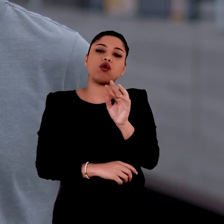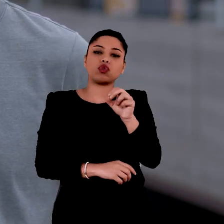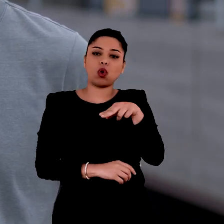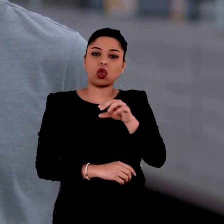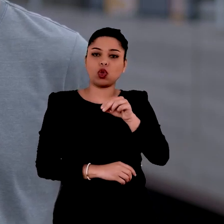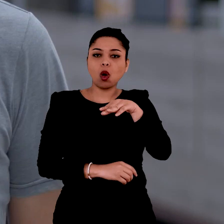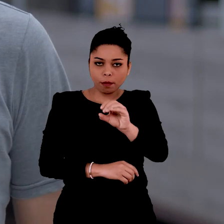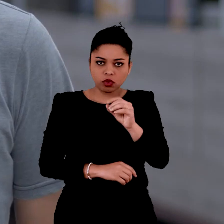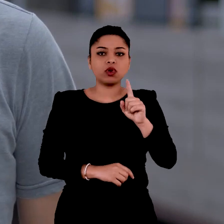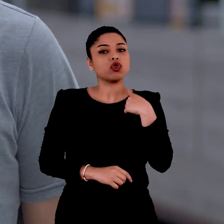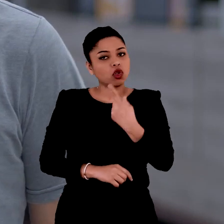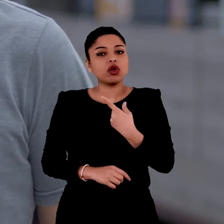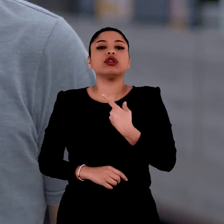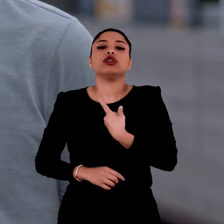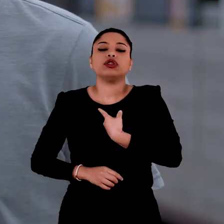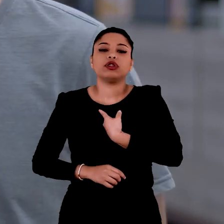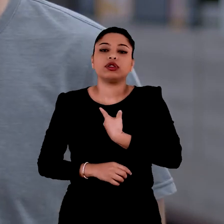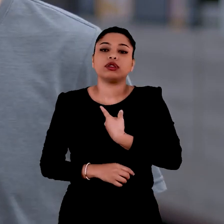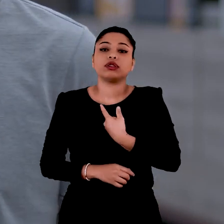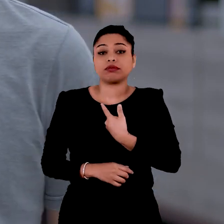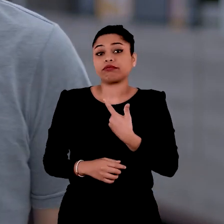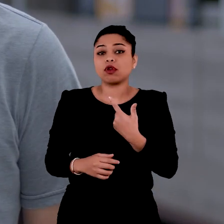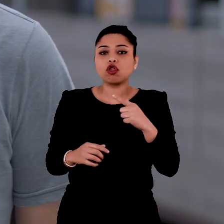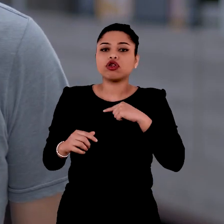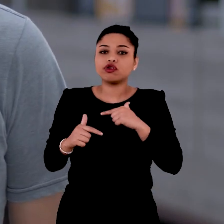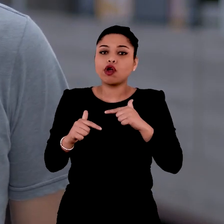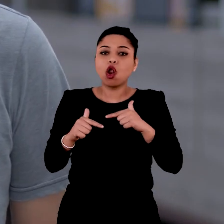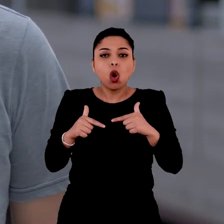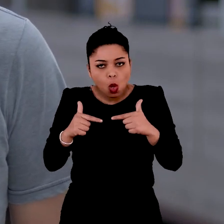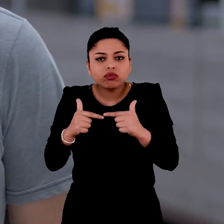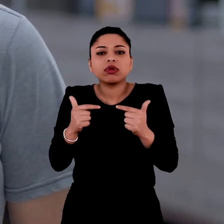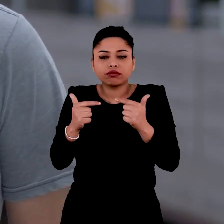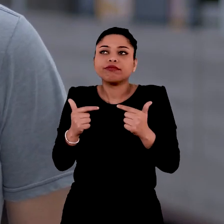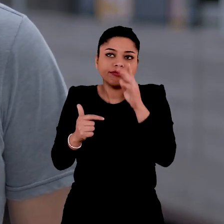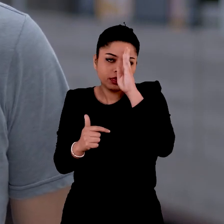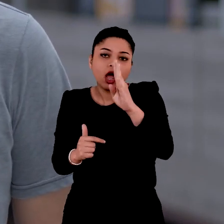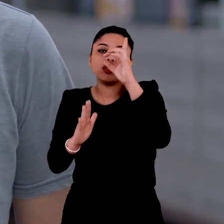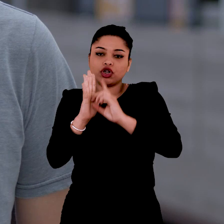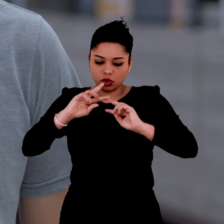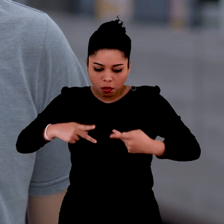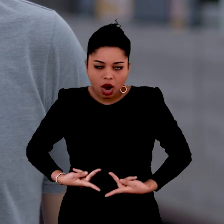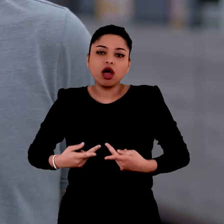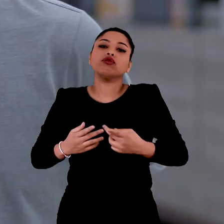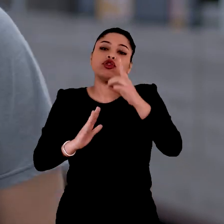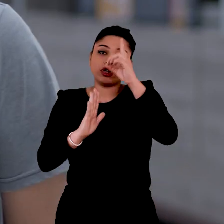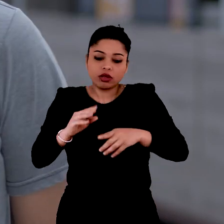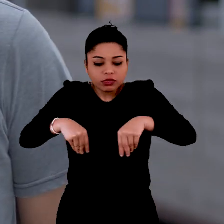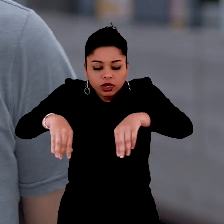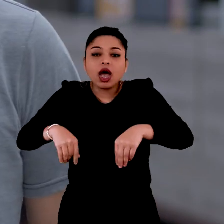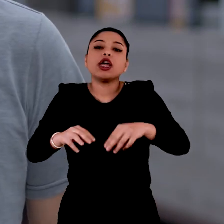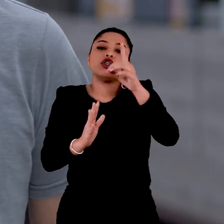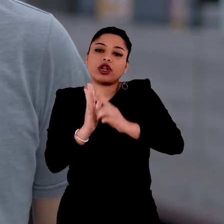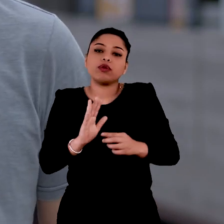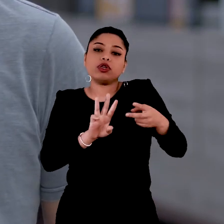indígenas, principalmente. Eu sou o César Jordão, sou arquiteto urbanista formado pela FAUFRJ e mestre em urbanismo pelo ProURB. Desde a